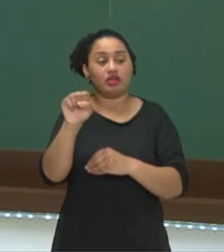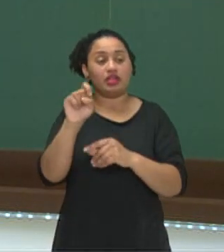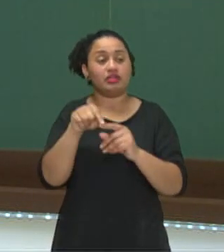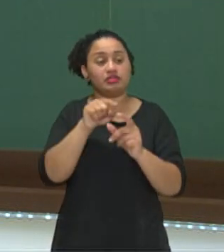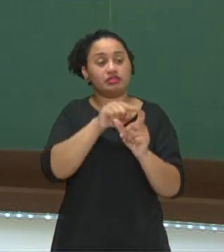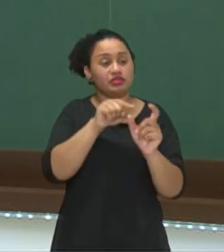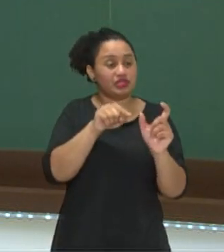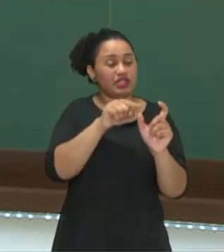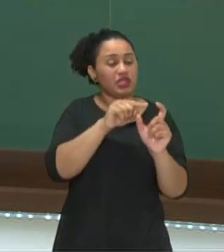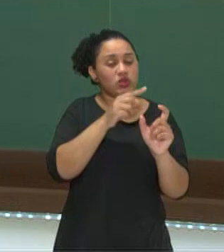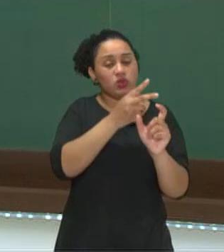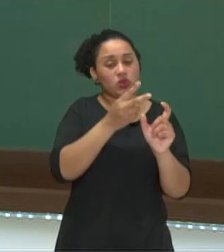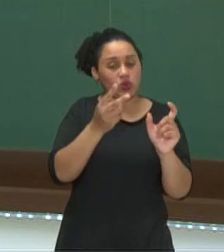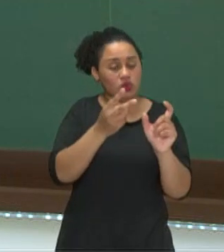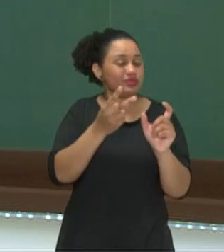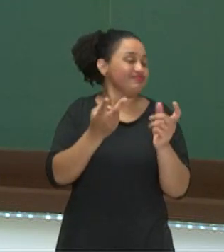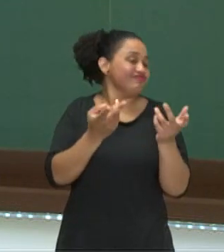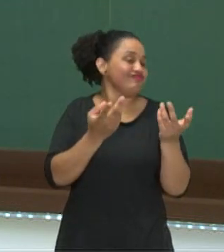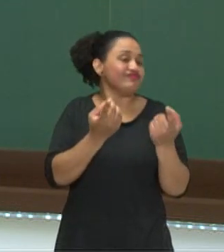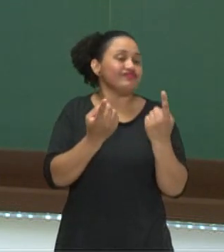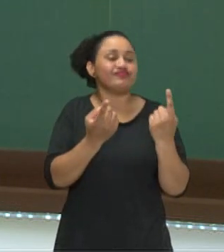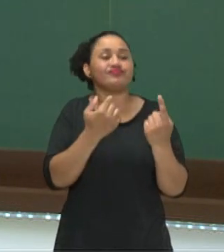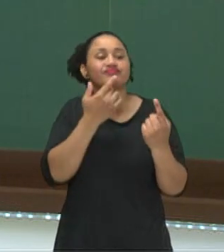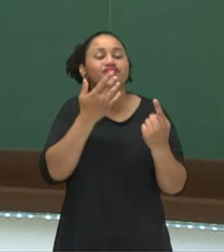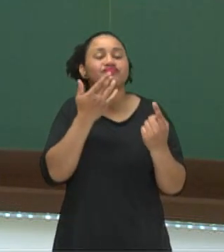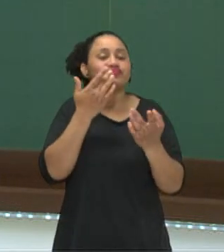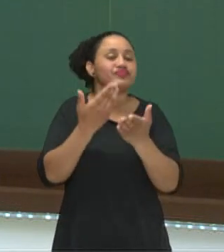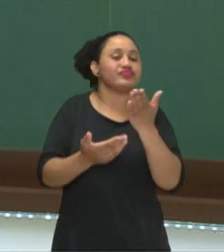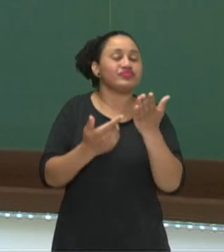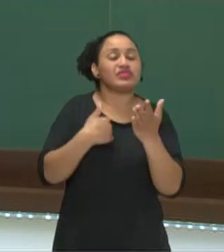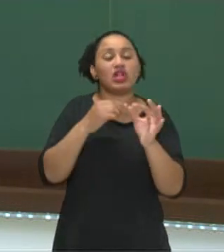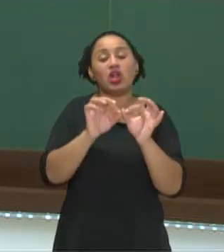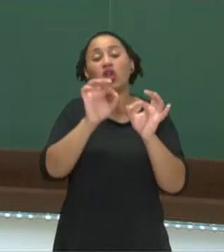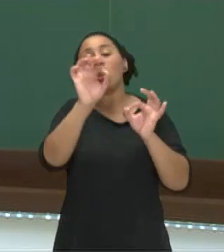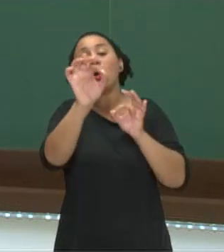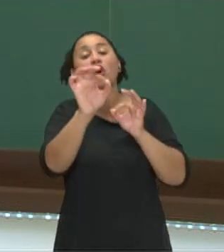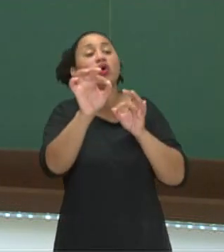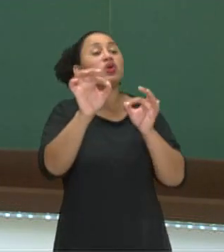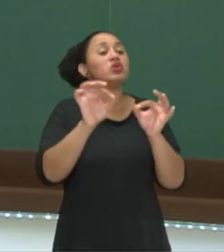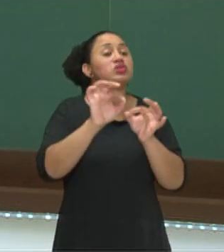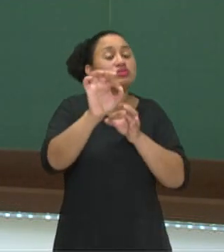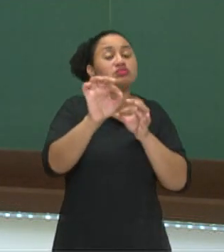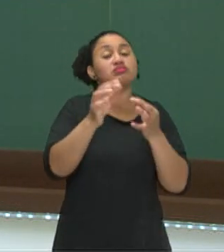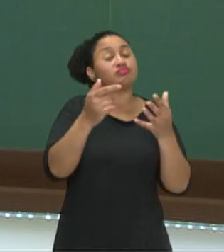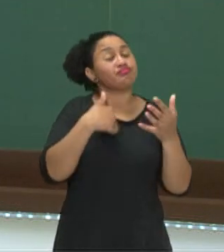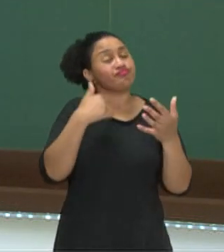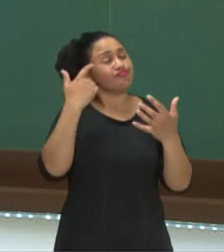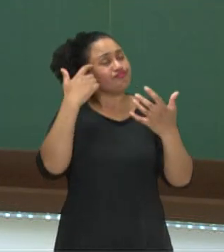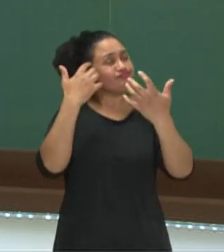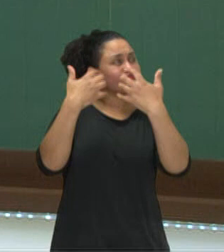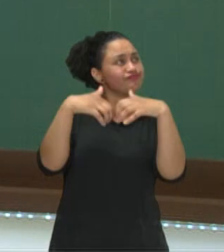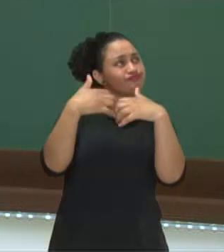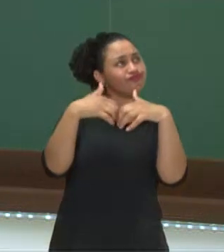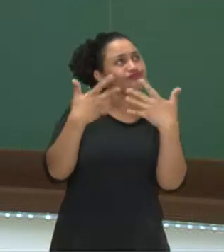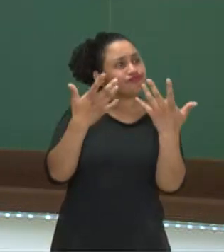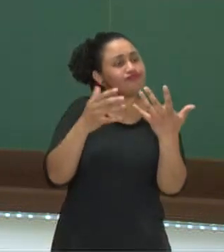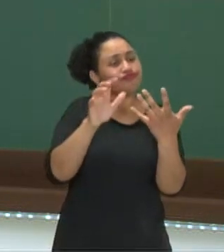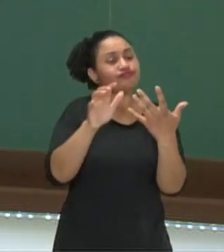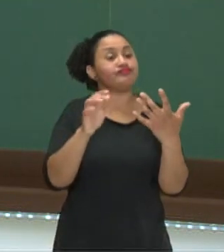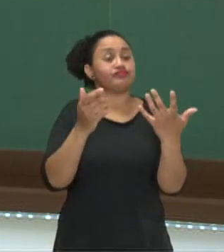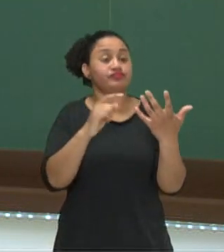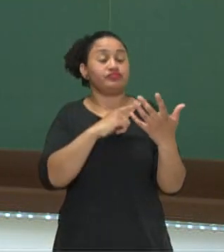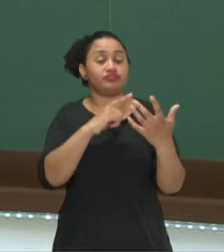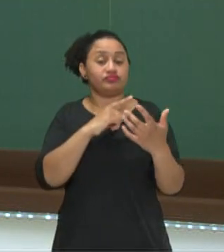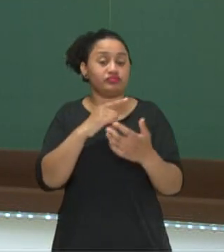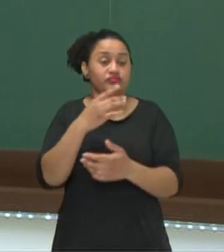na camada 2. Aonde fica mais fácil perder? Qual está mais distante? São essas perguntas que você pode estar se fazendo. E aqui a gente